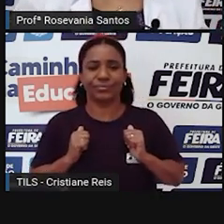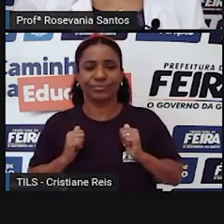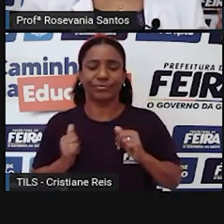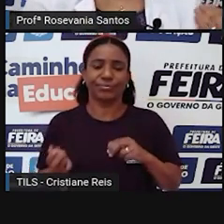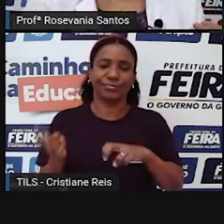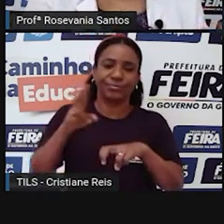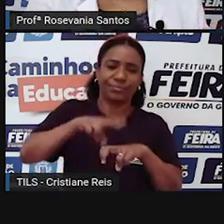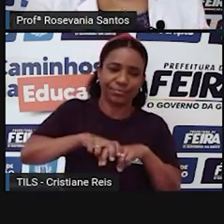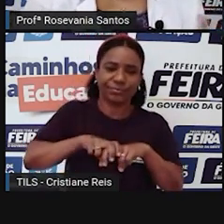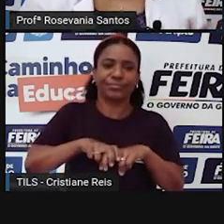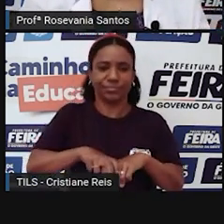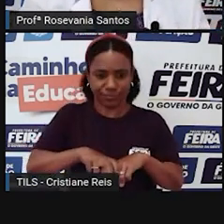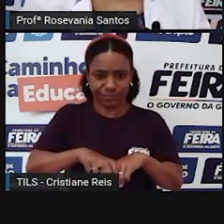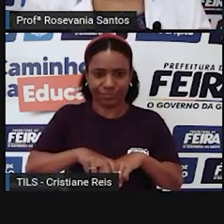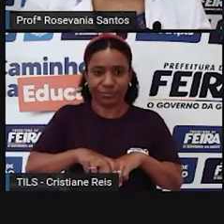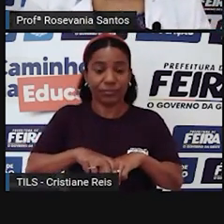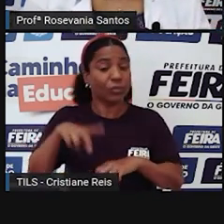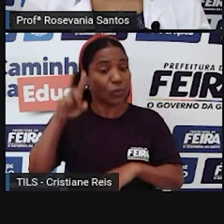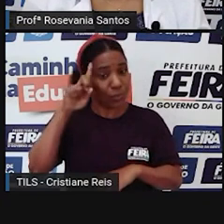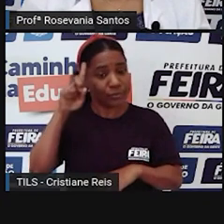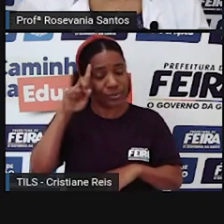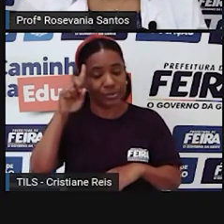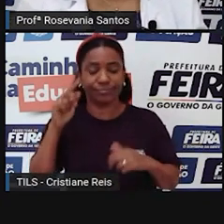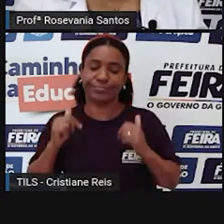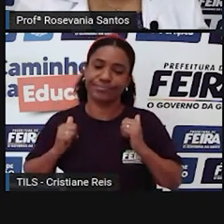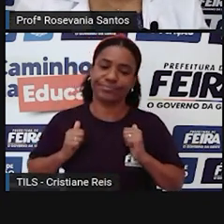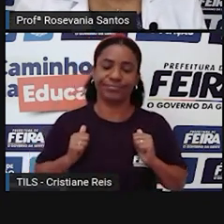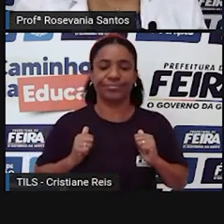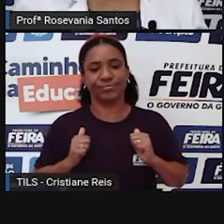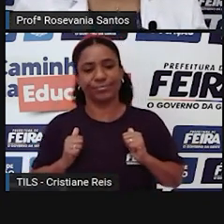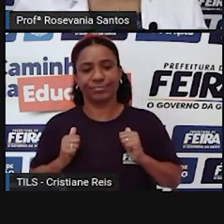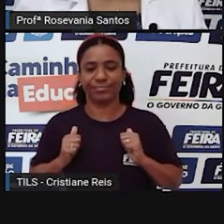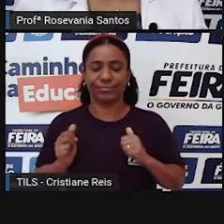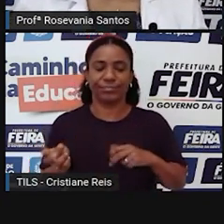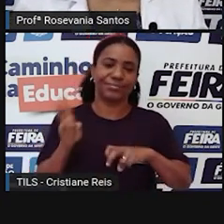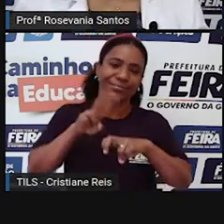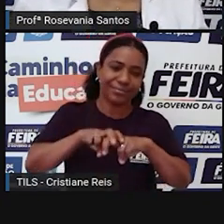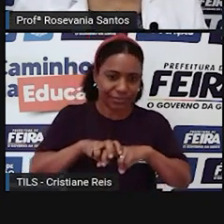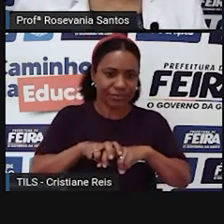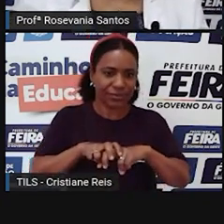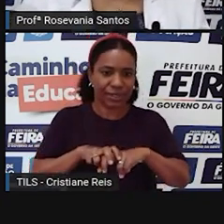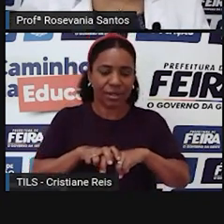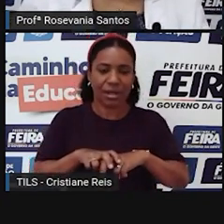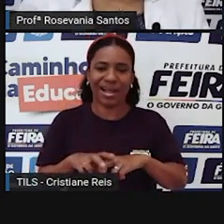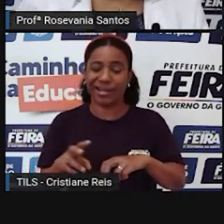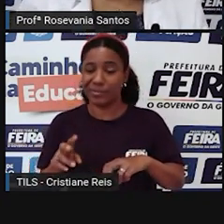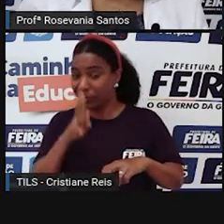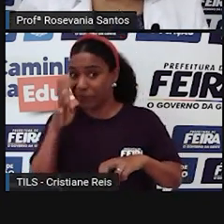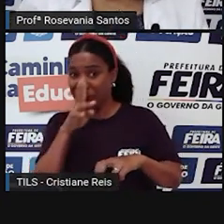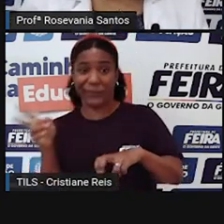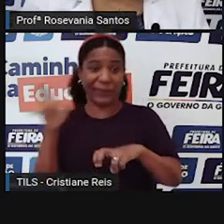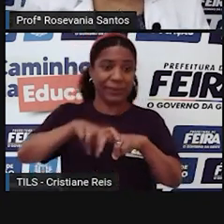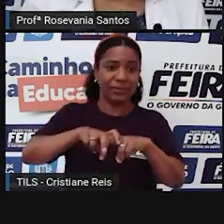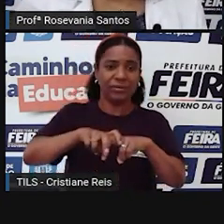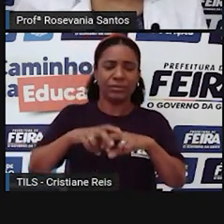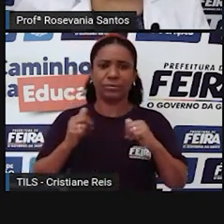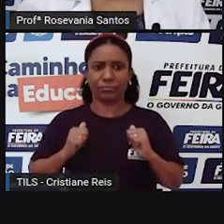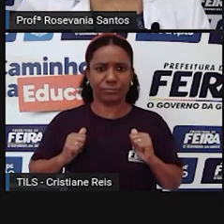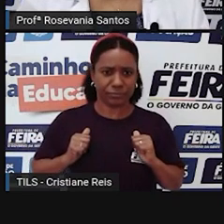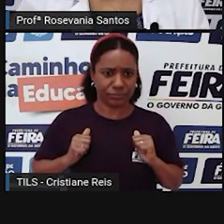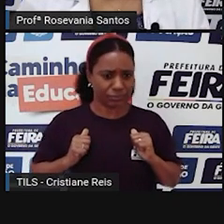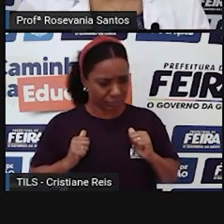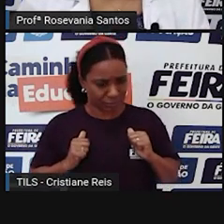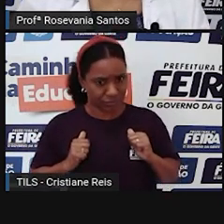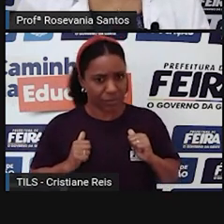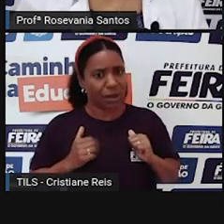vezes, quando outro coleguinha senta na cadeira dele, ele já chega e diz: eita, aqui é meu lugar. Ou senão, quando ele mesmo já reservou a cadeirinha dele,